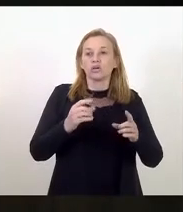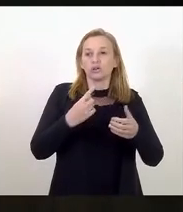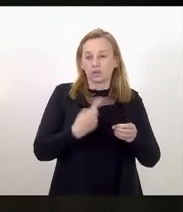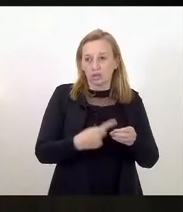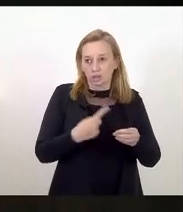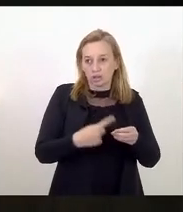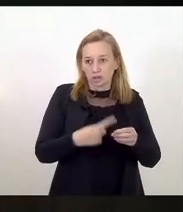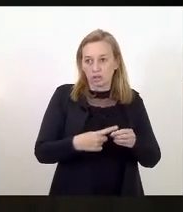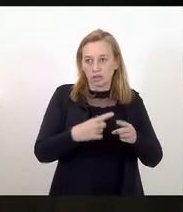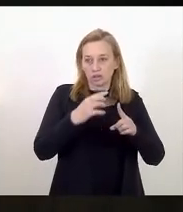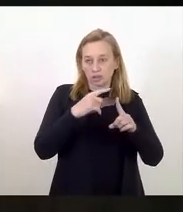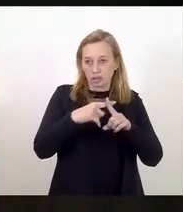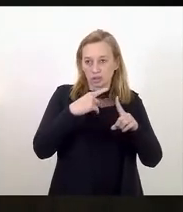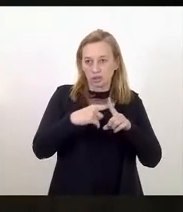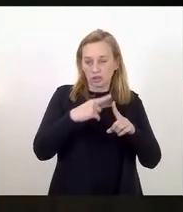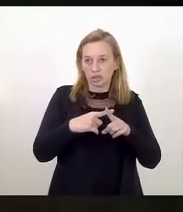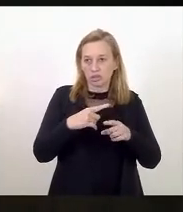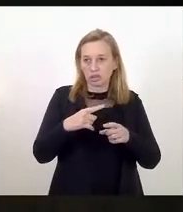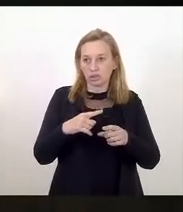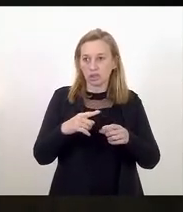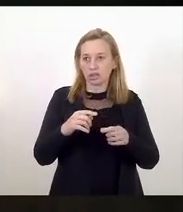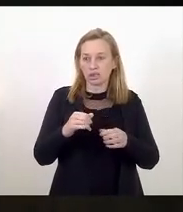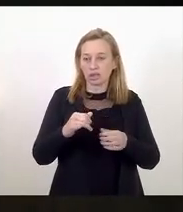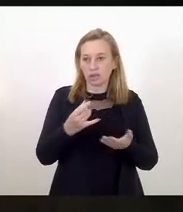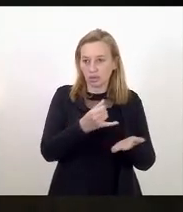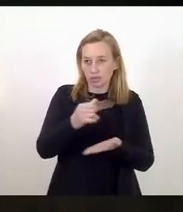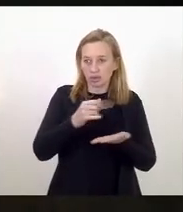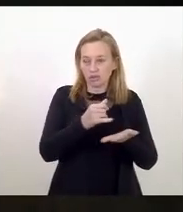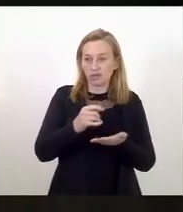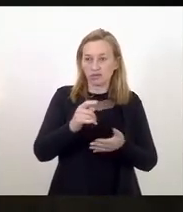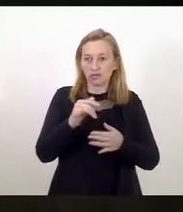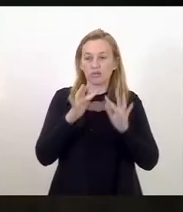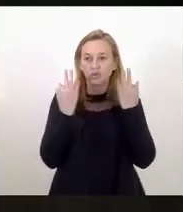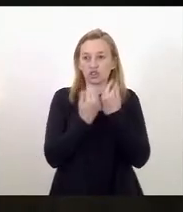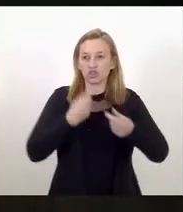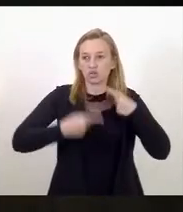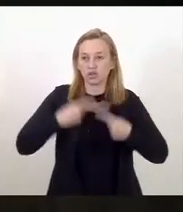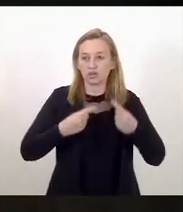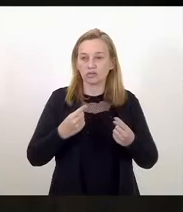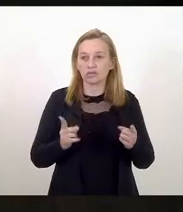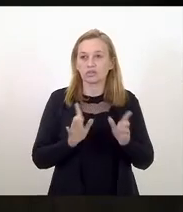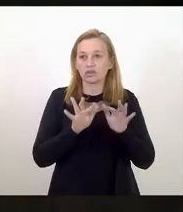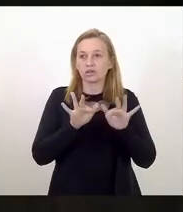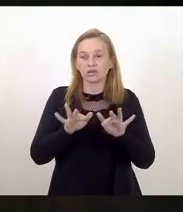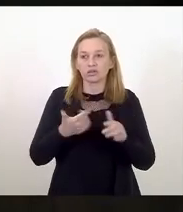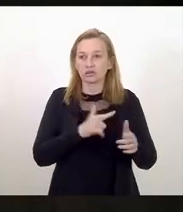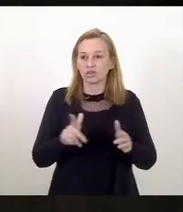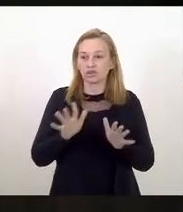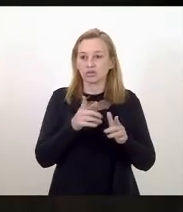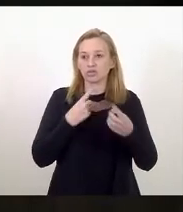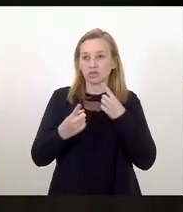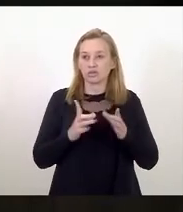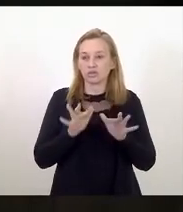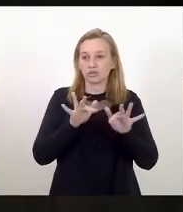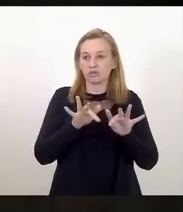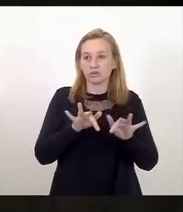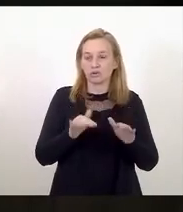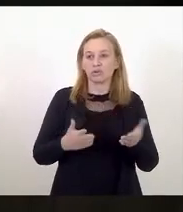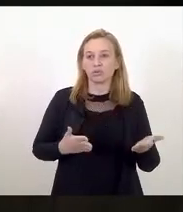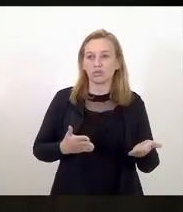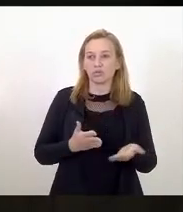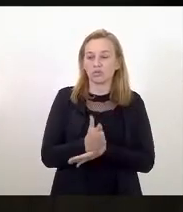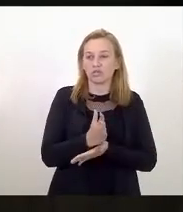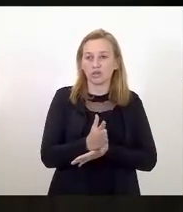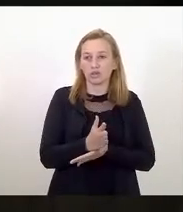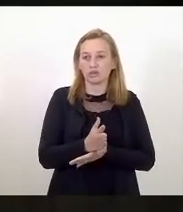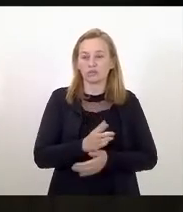estadual da agricultura familiar. Em discussão, não havendo o que queira discutir, em cerrada a discussão, em votação, senhores que aprovam, permaneçam como estão, aprovado, vai